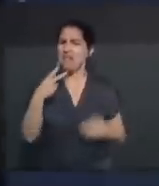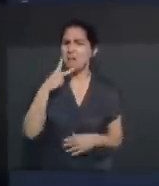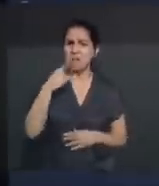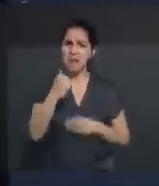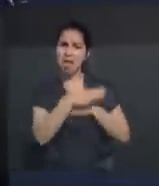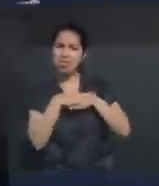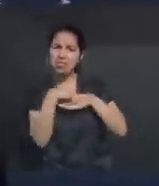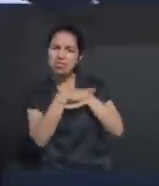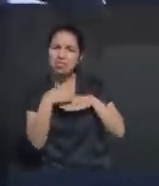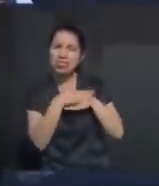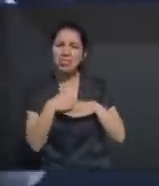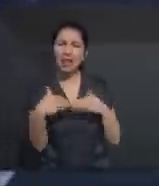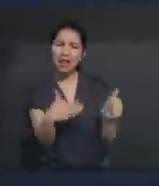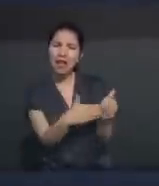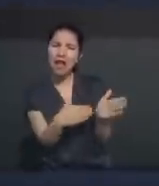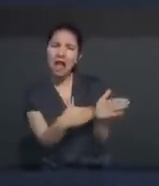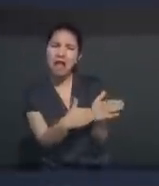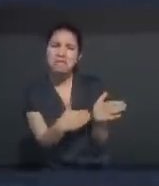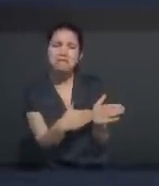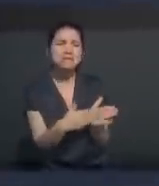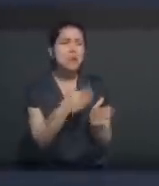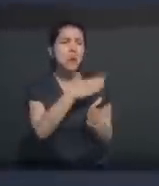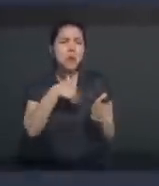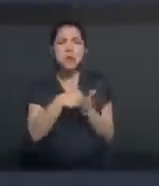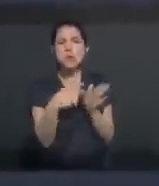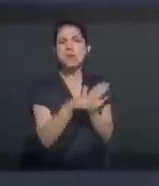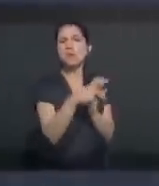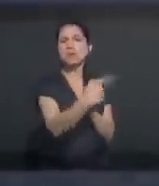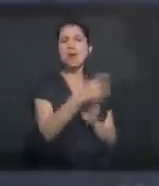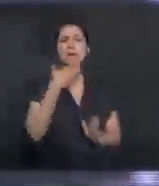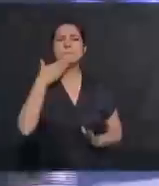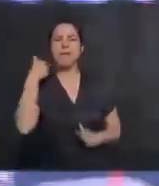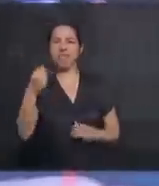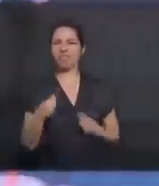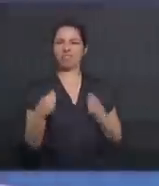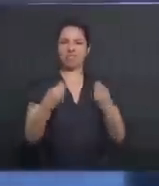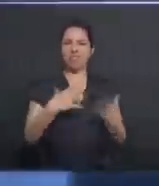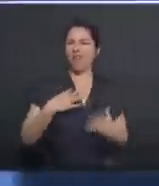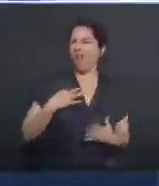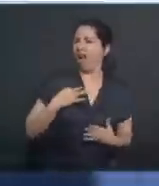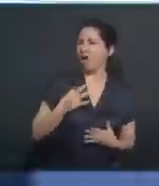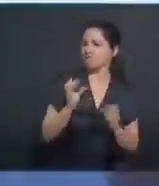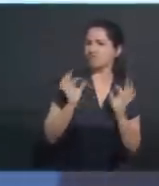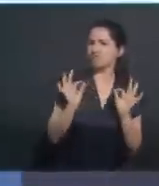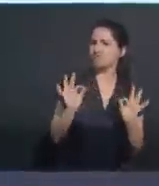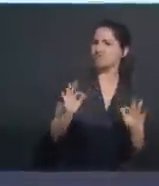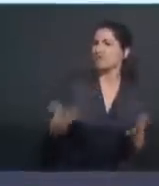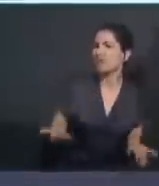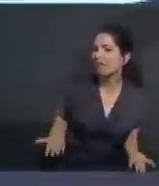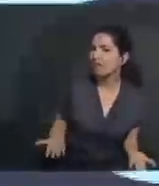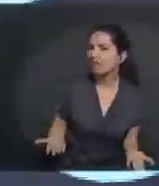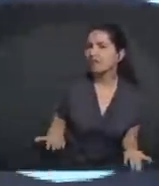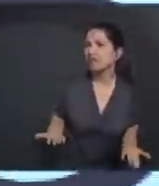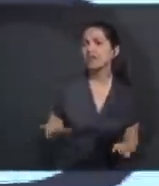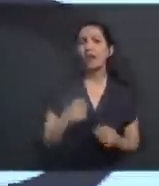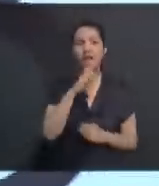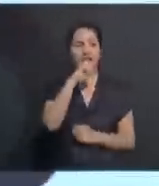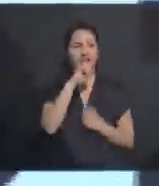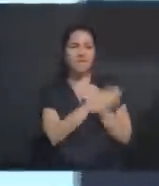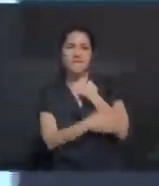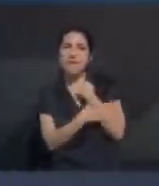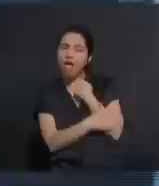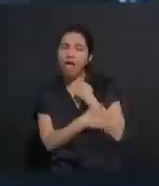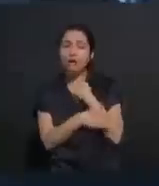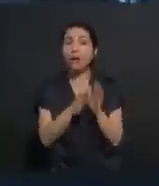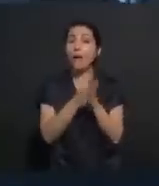babando. É o mais novo. Tudo dele é o melhor. Ainda dá para ele uma túnica da Zara. E agora? A Bíblia